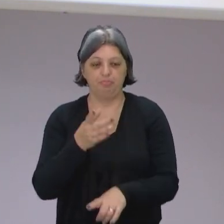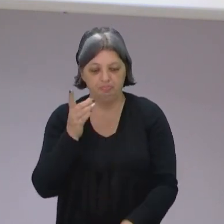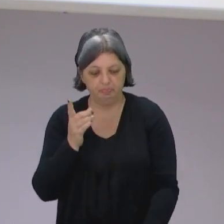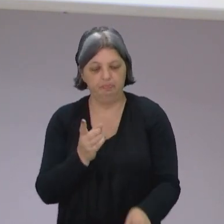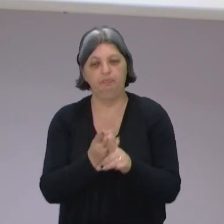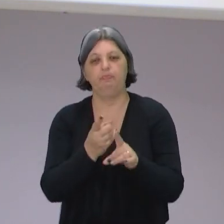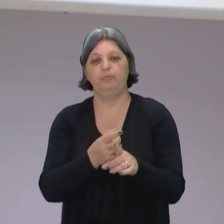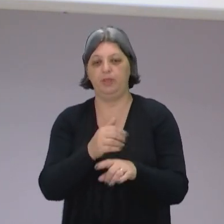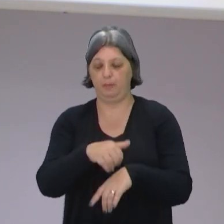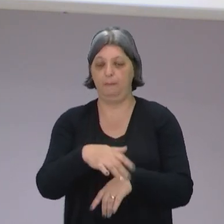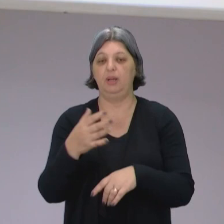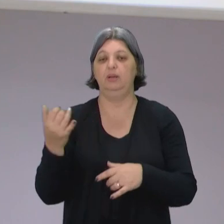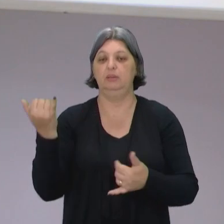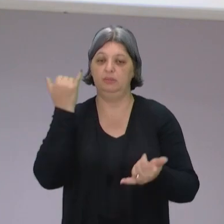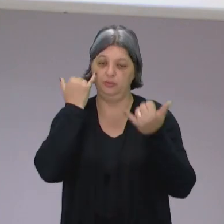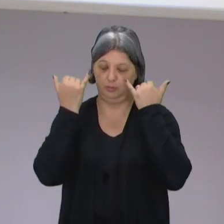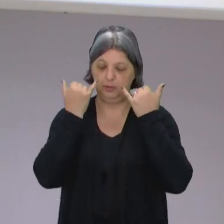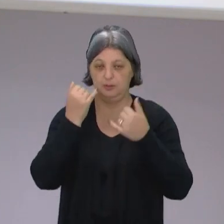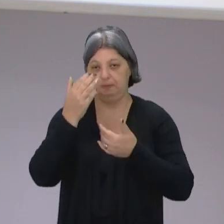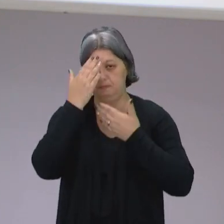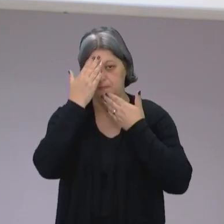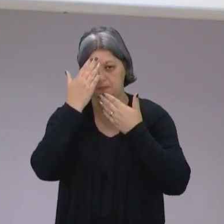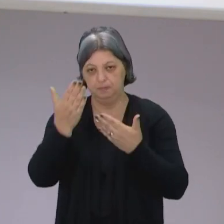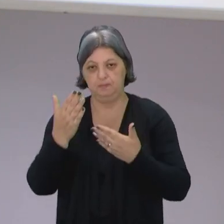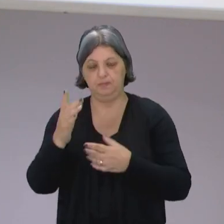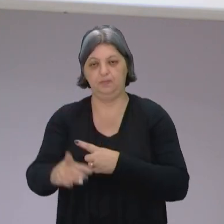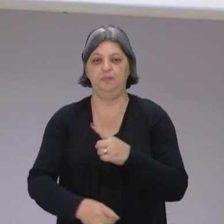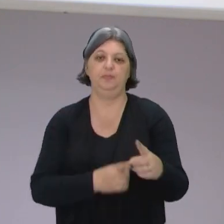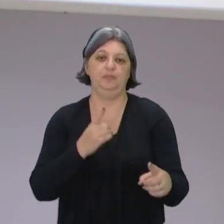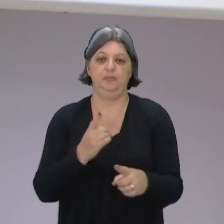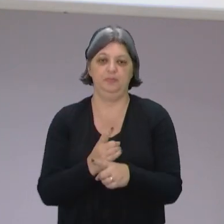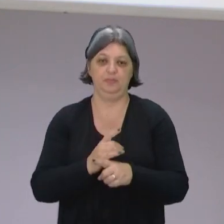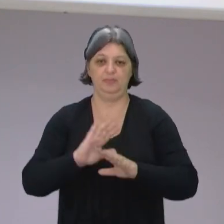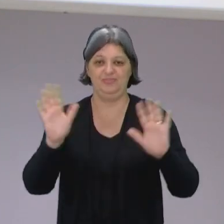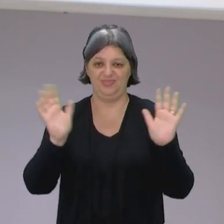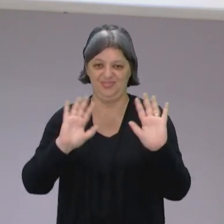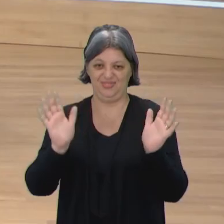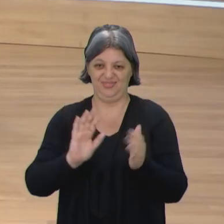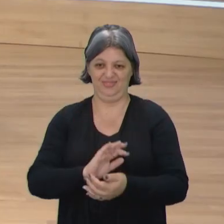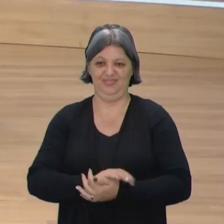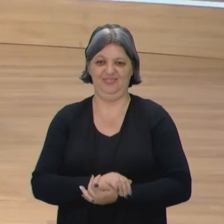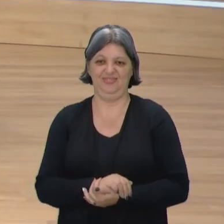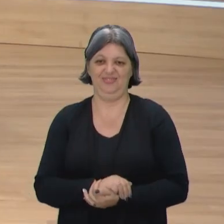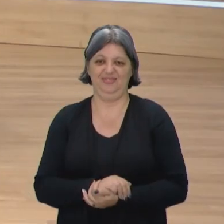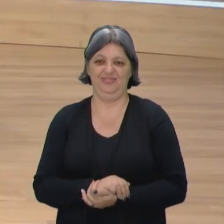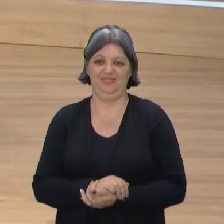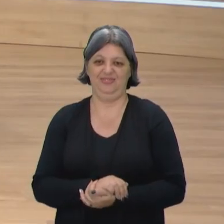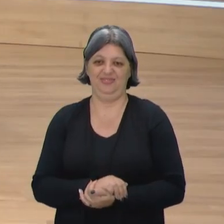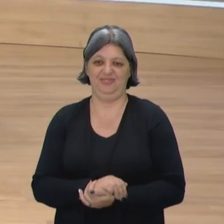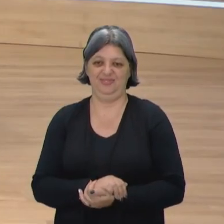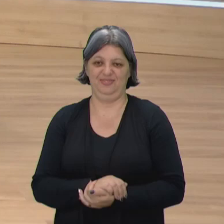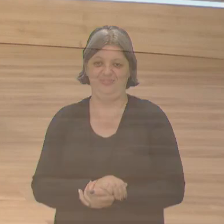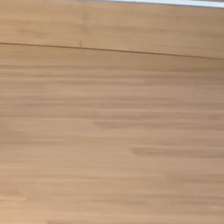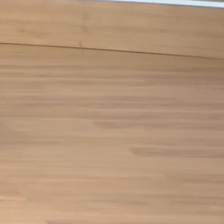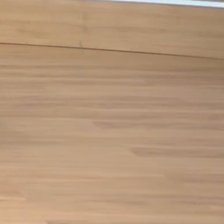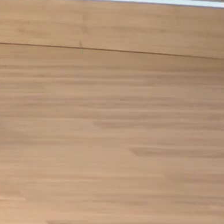informação que eu acho super importante. Obrigado mesmo. Até a próxima, gente. Valeu. Fui. Tchau, tchau.